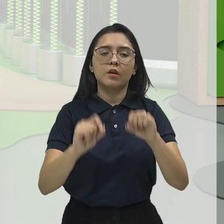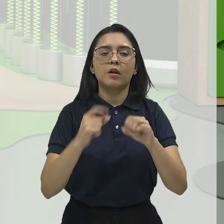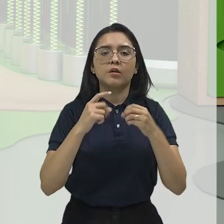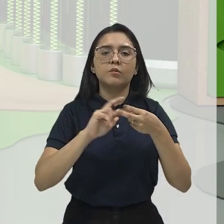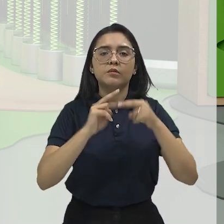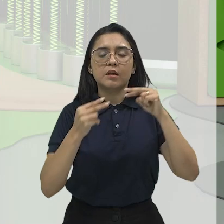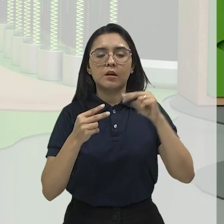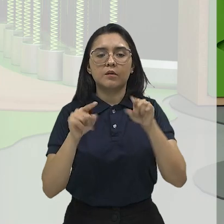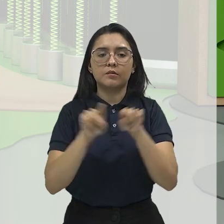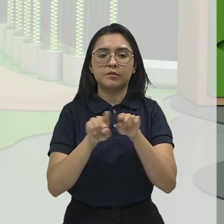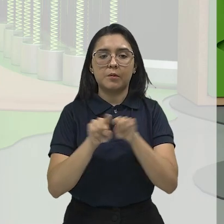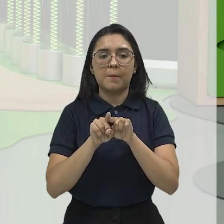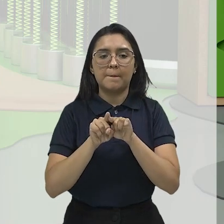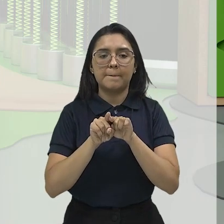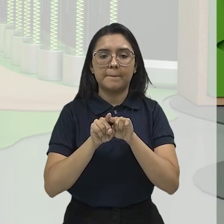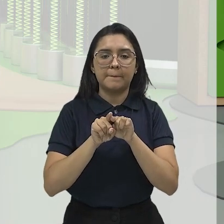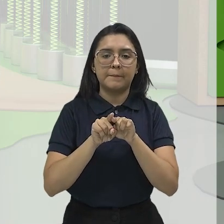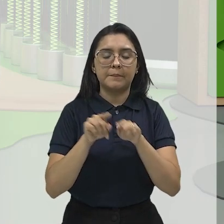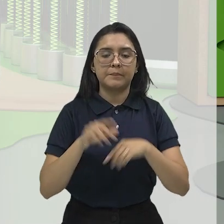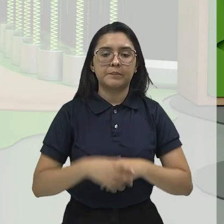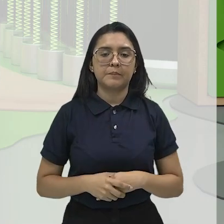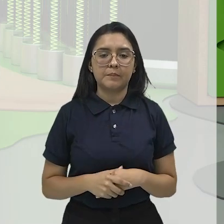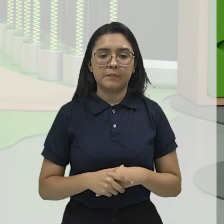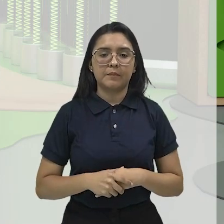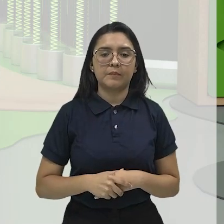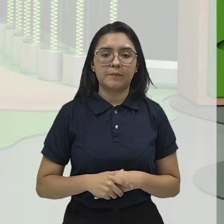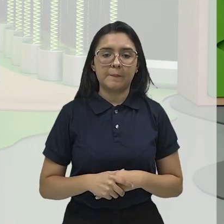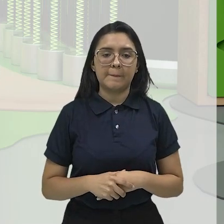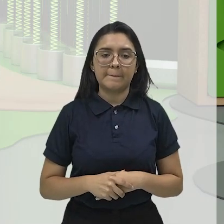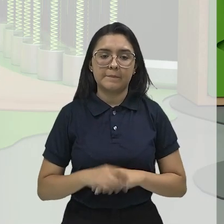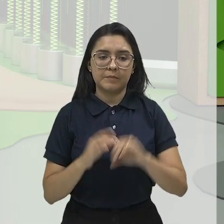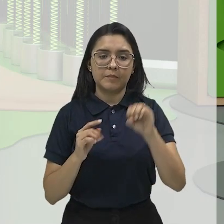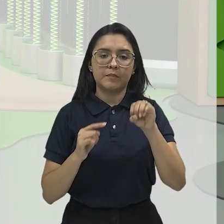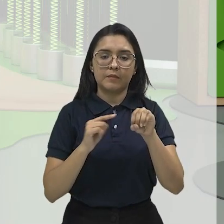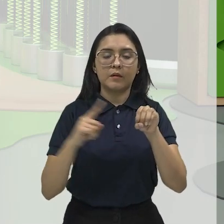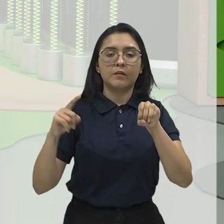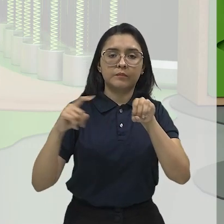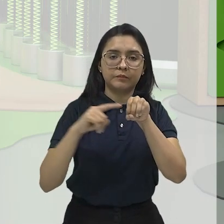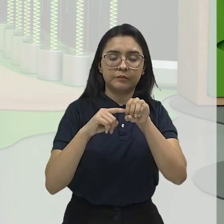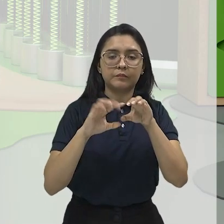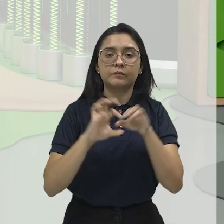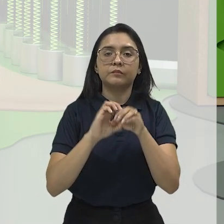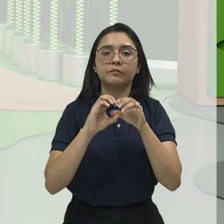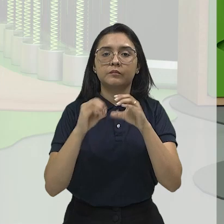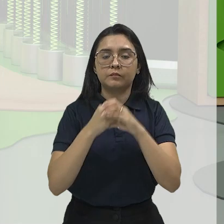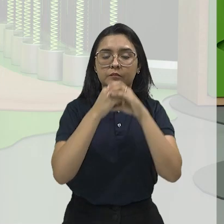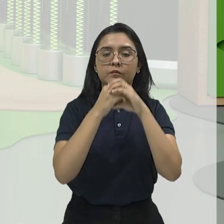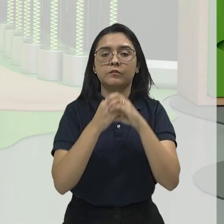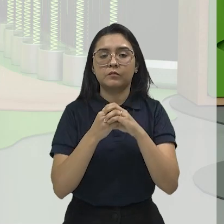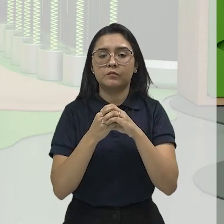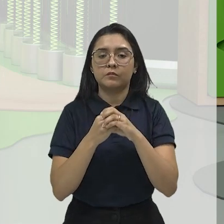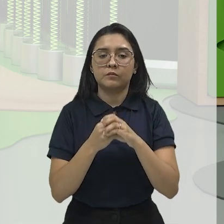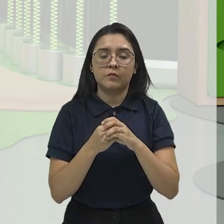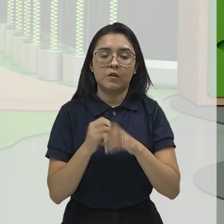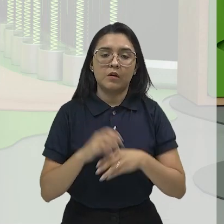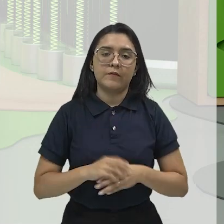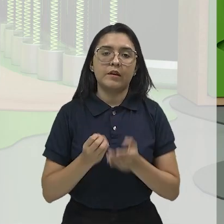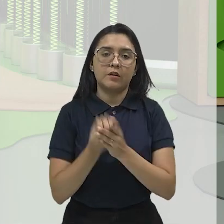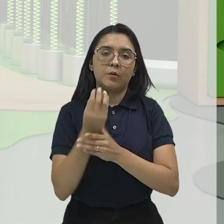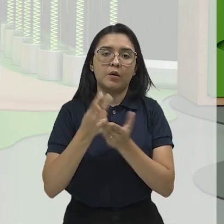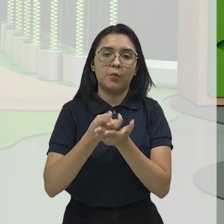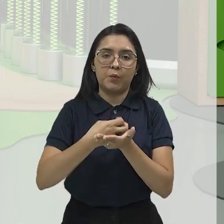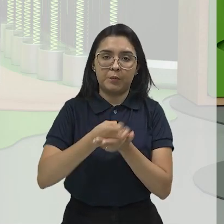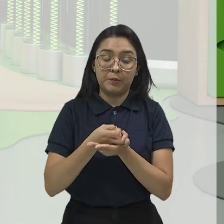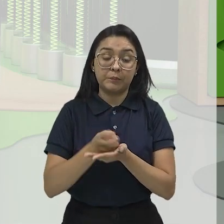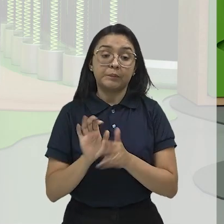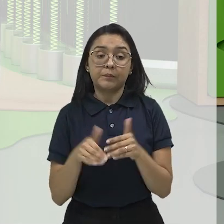se unir ao material genético do ovócito, né, do espermatozoide com o ovócito, formando assim o indivíduo.